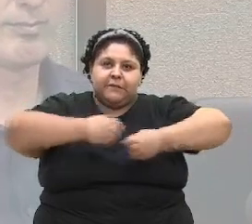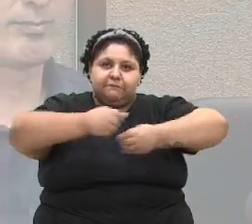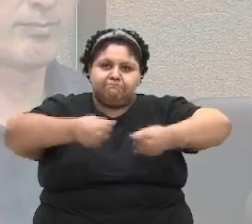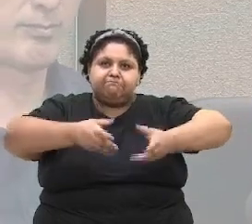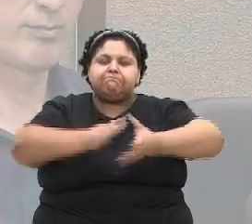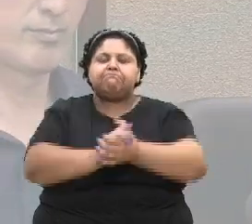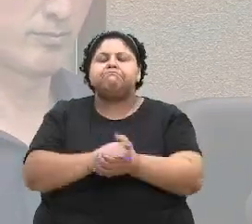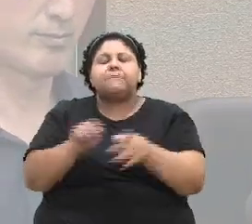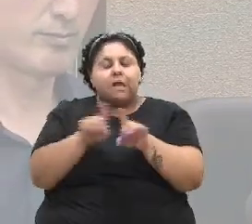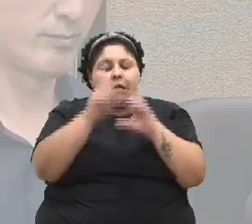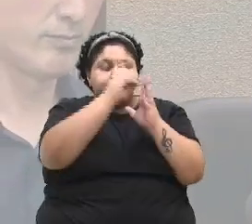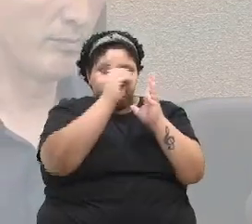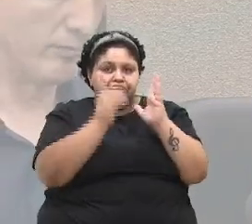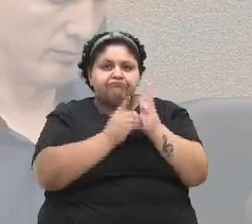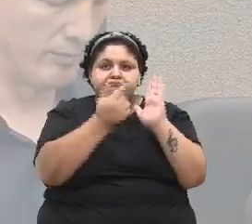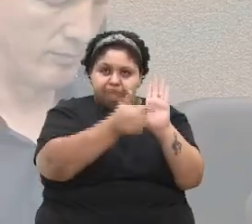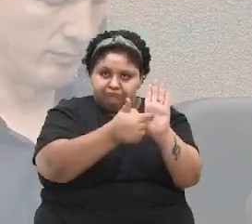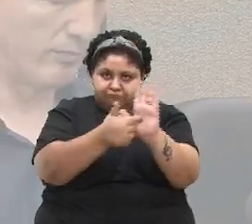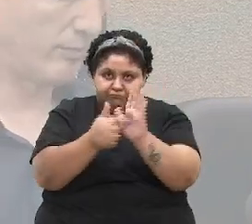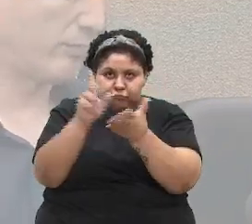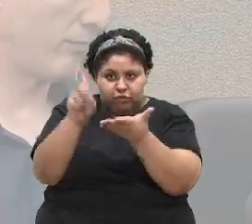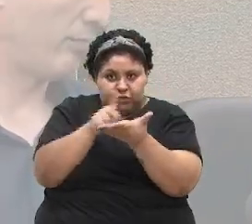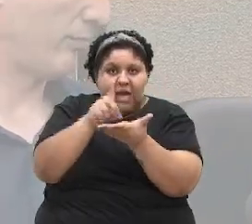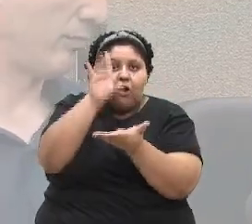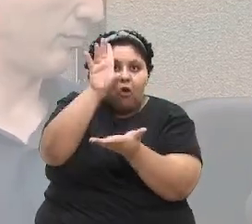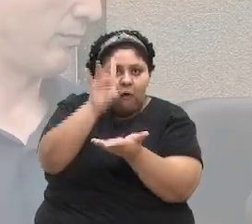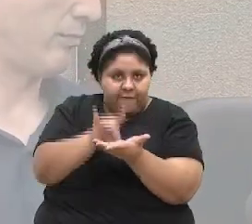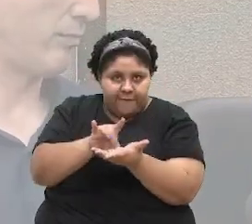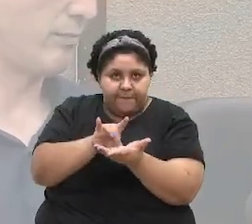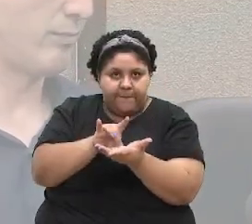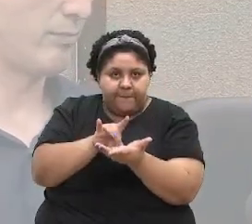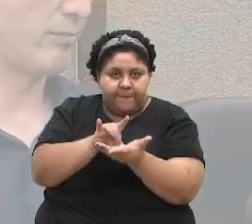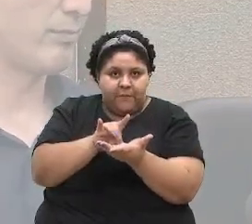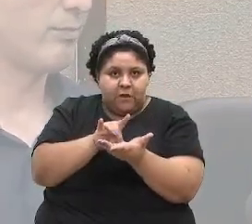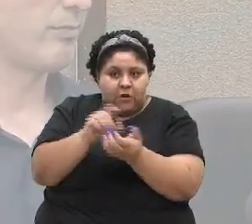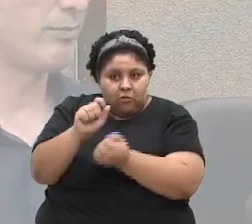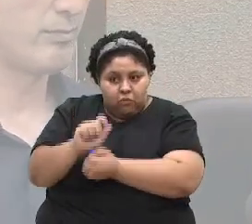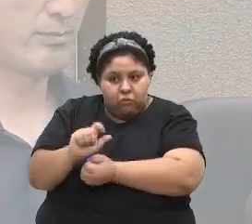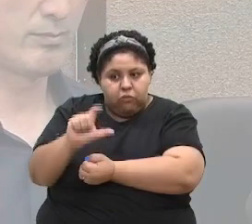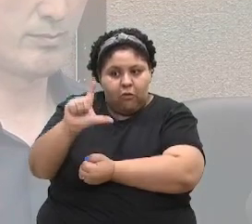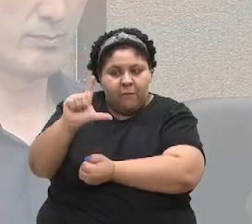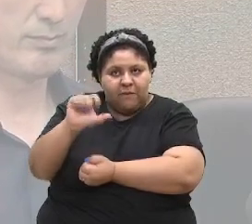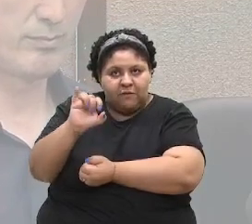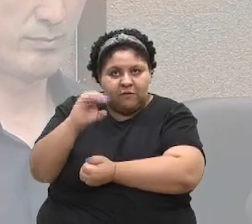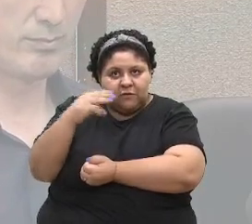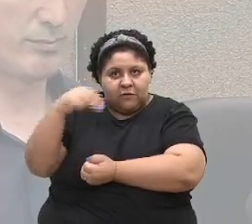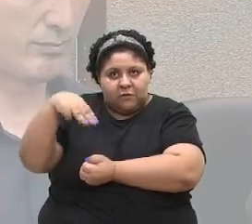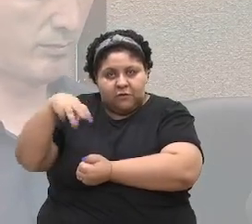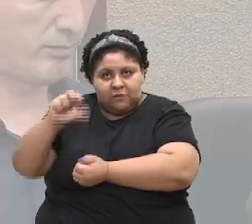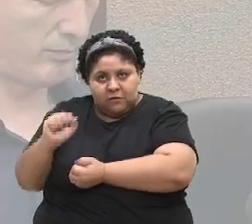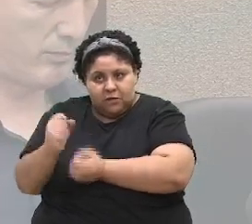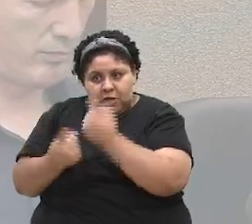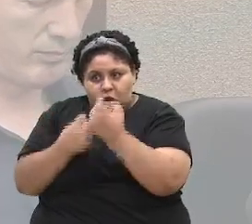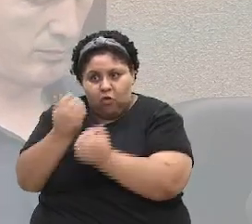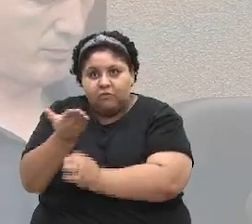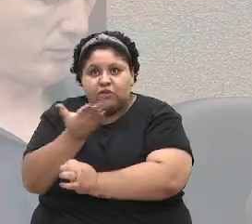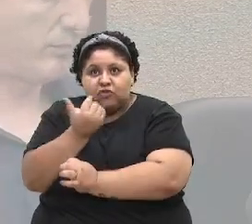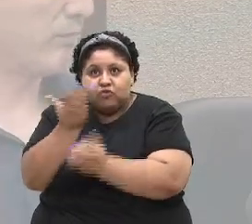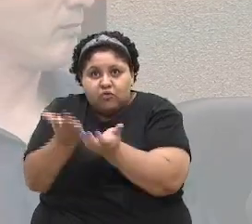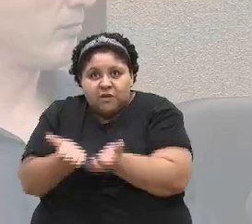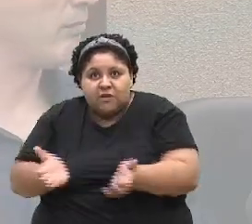Considerando que os decretos publicados no Diário Oficial do Estado aumentam a alíquota de ICMS sobre itens da cesta básica